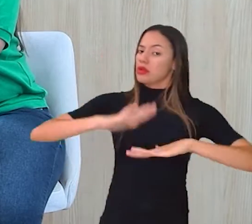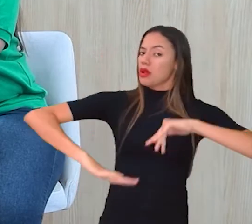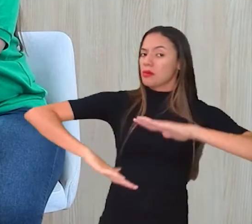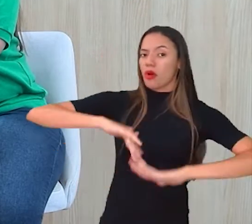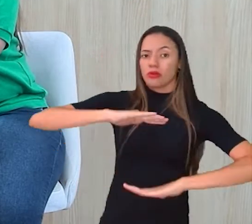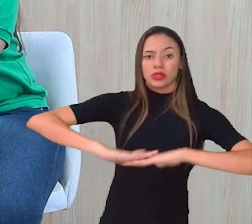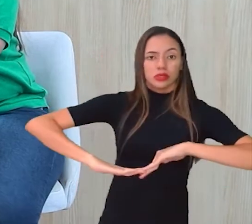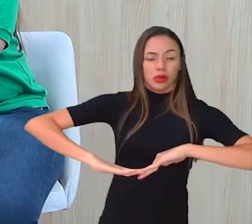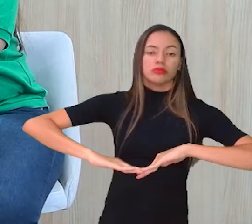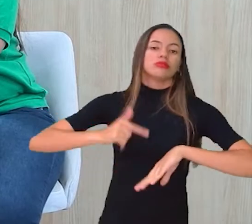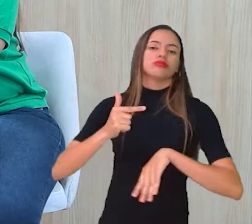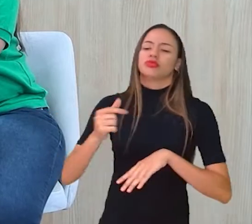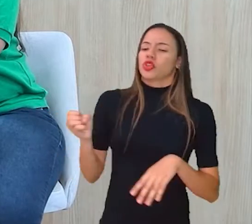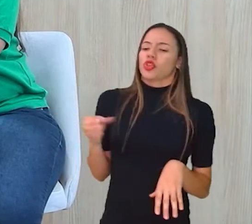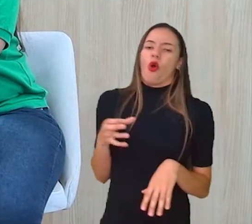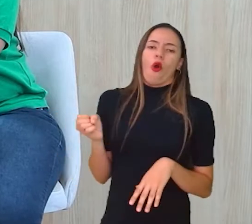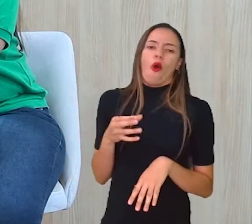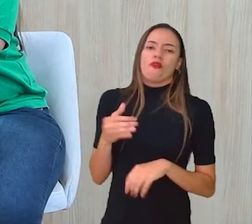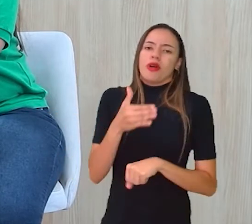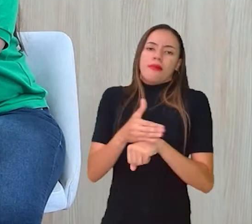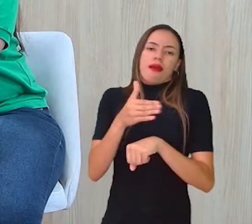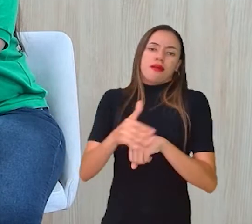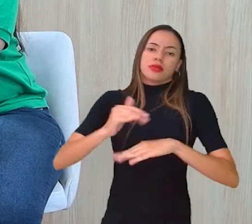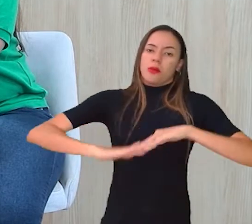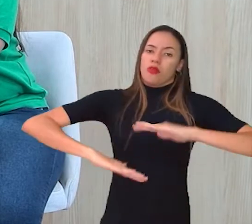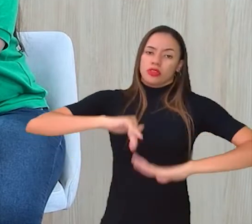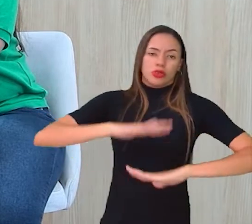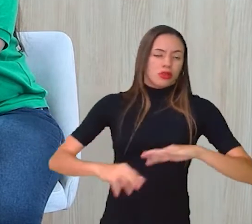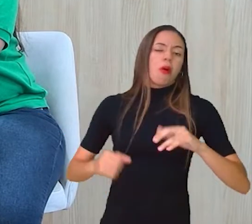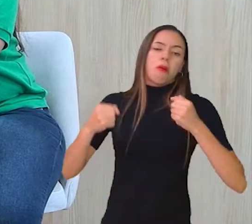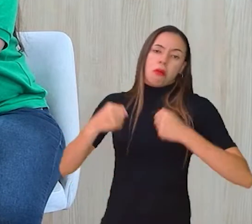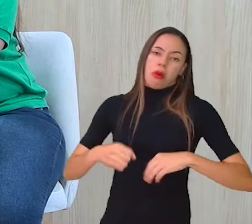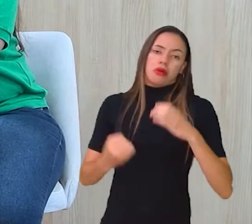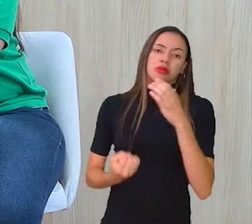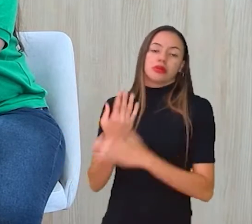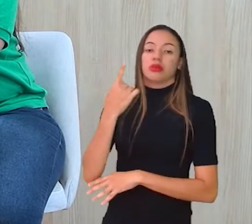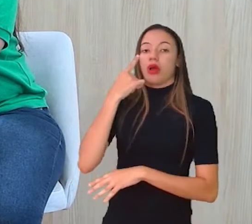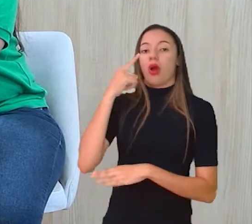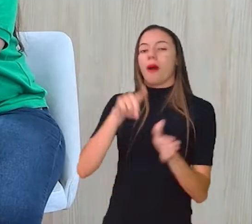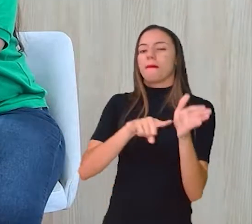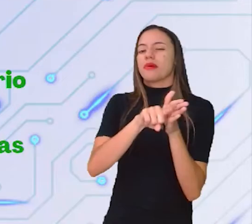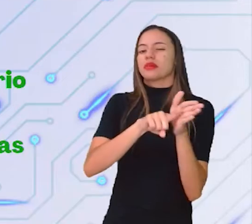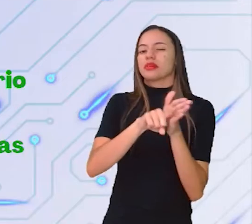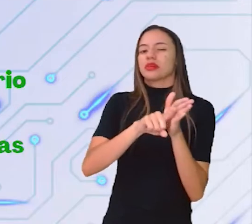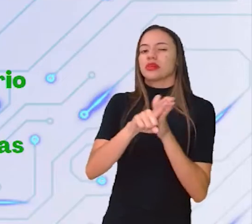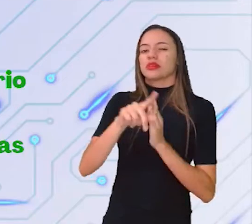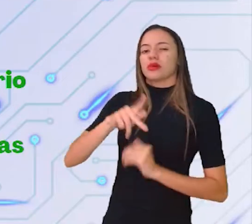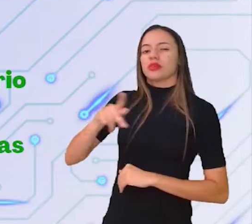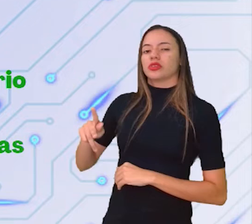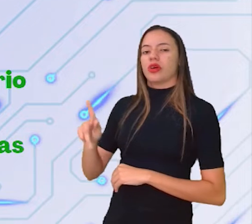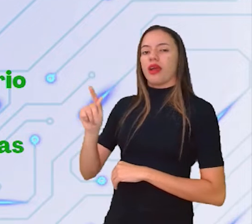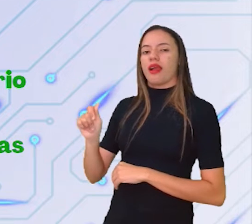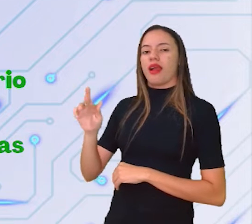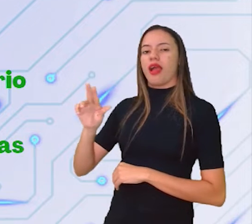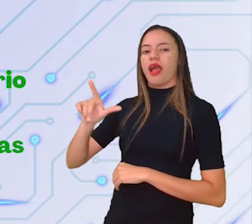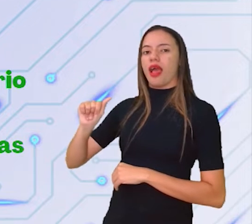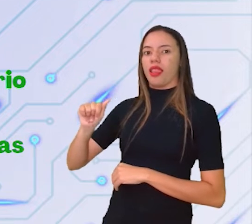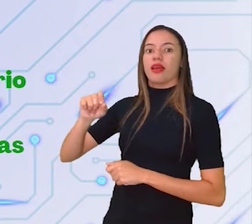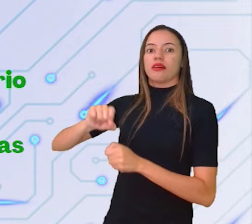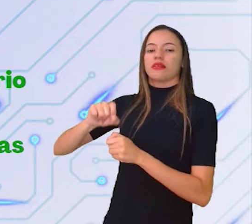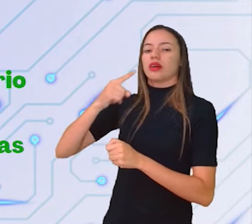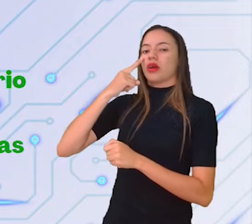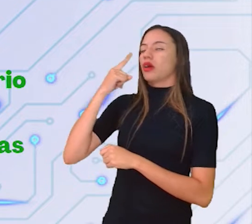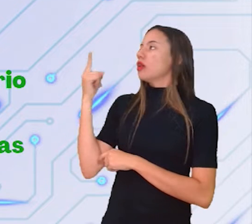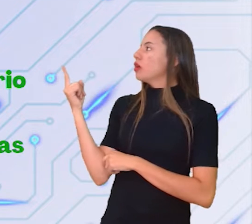profissões, outras novas atividades que podem surgir. Dá uma olhadinha aí na pesquisa que a professora Carla fez, quais são